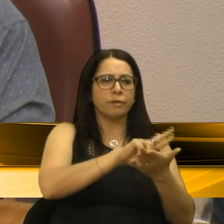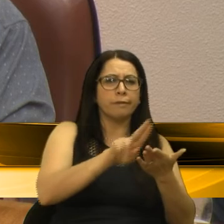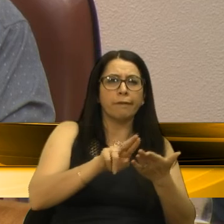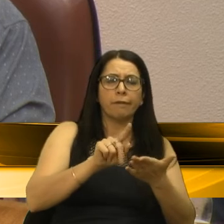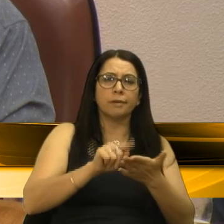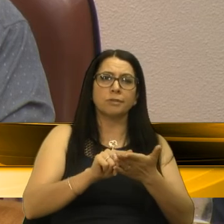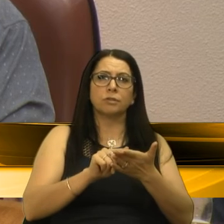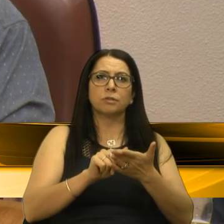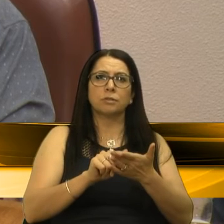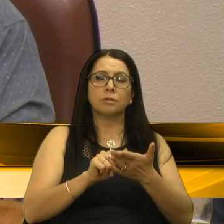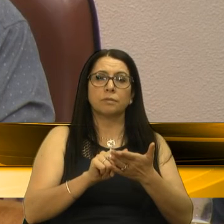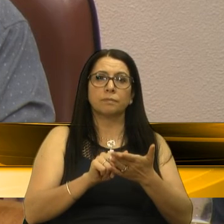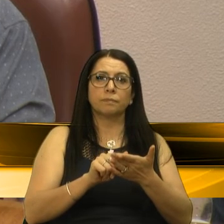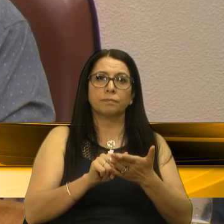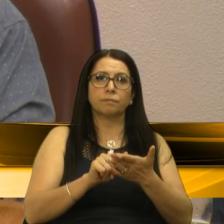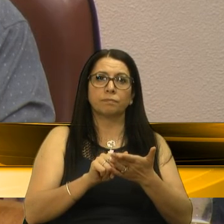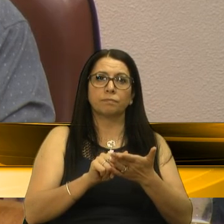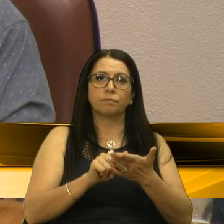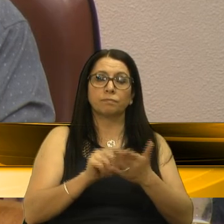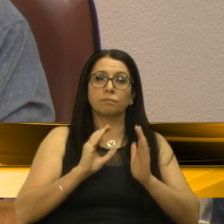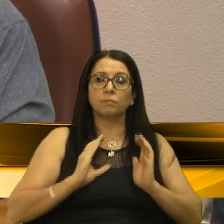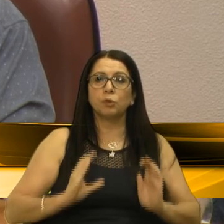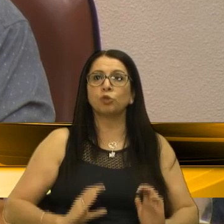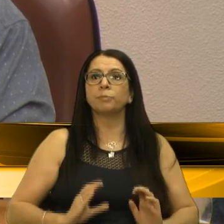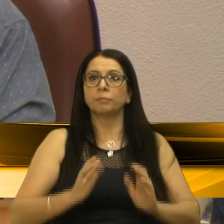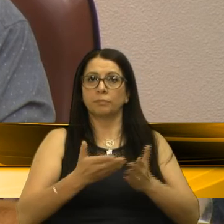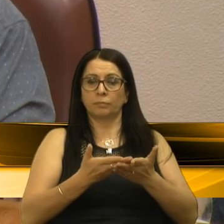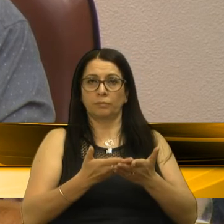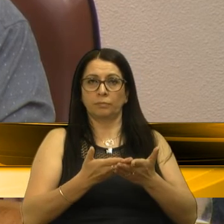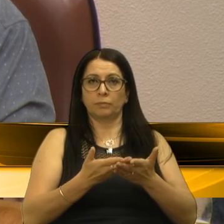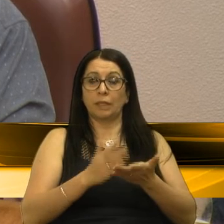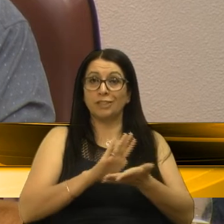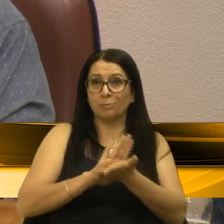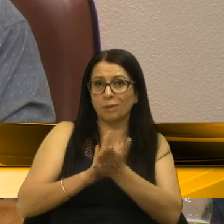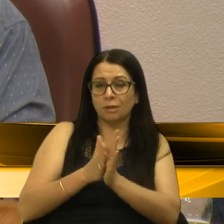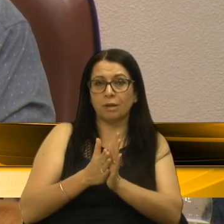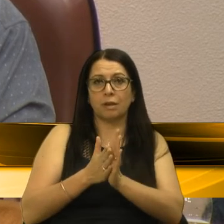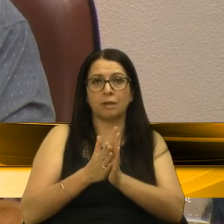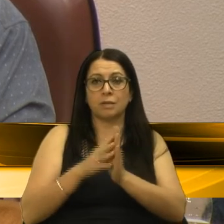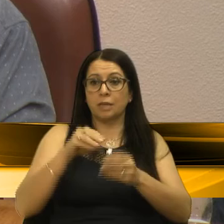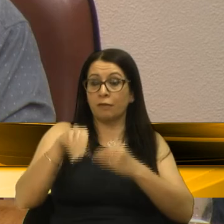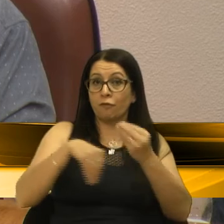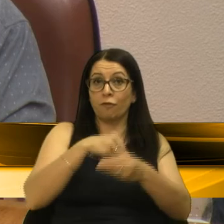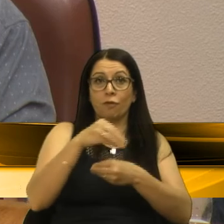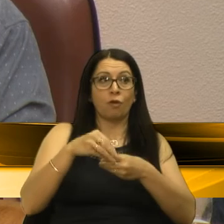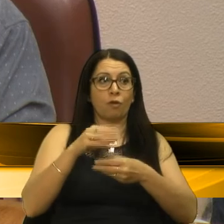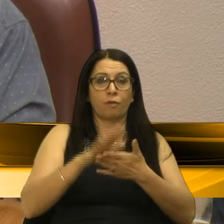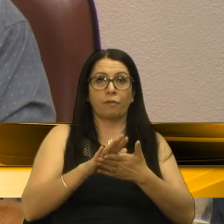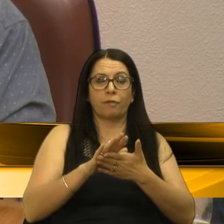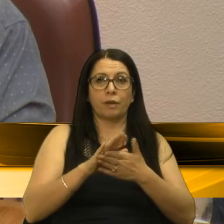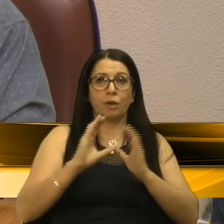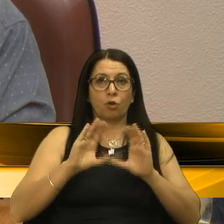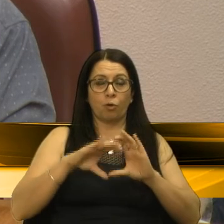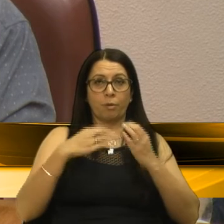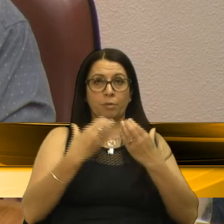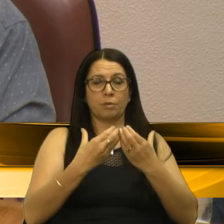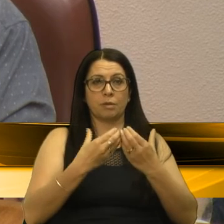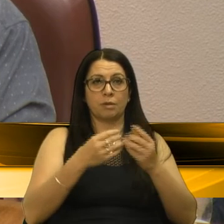diversidade, dirimindo comportamentos discriminatórios que envolvem a